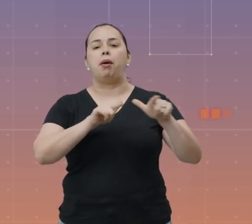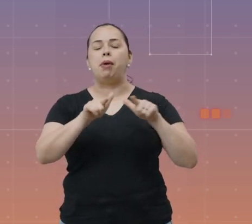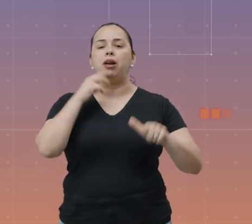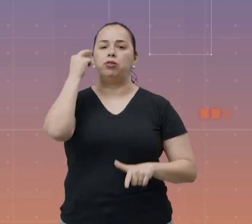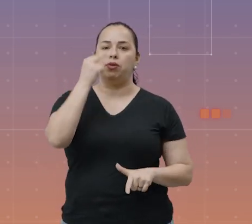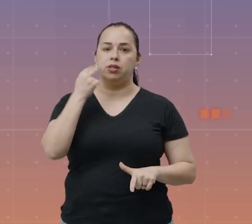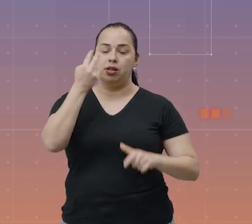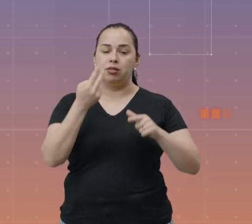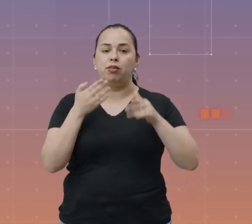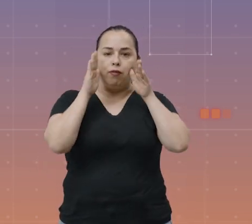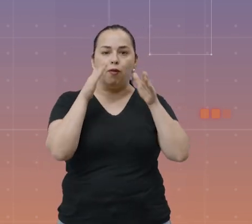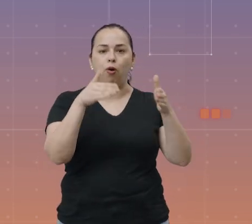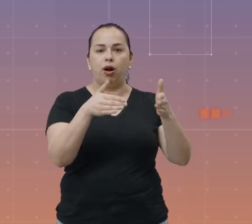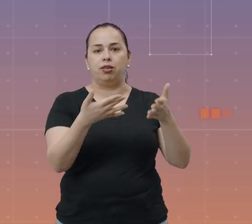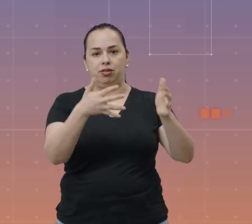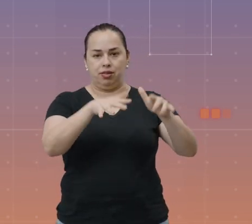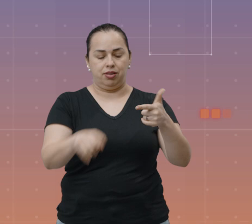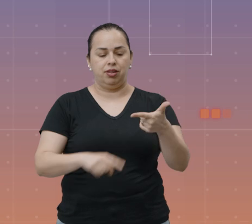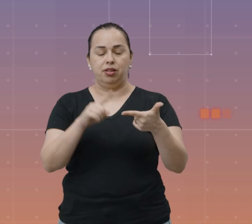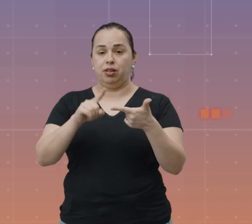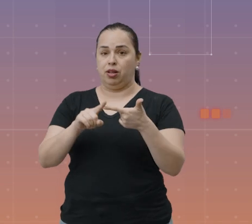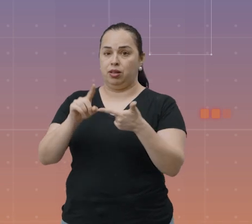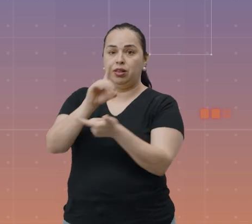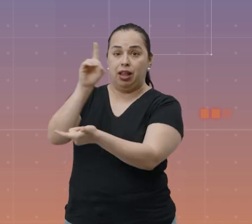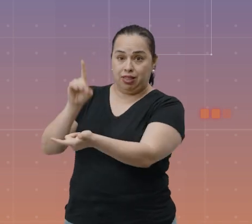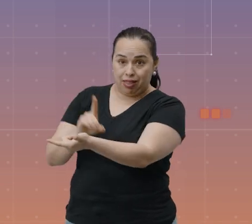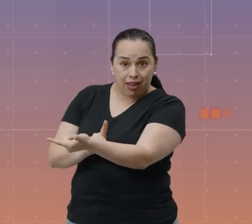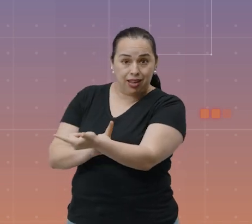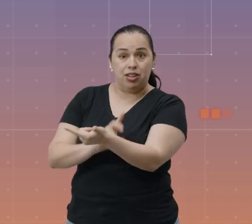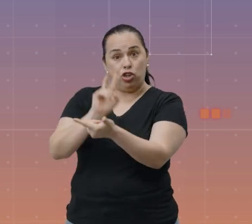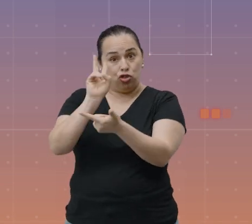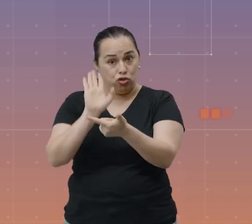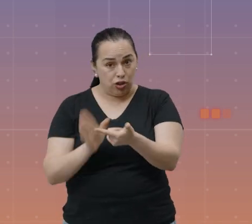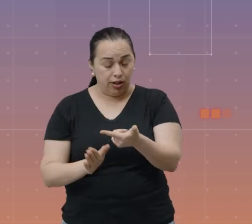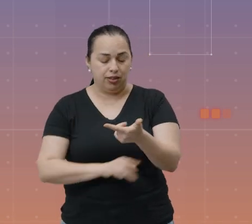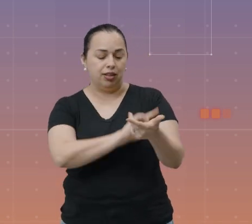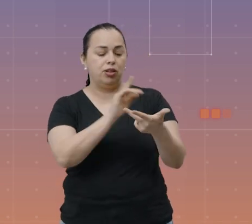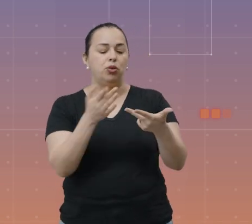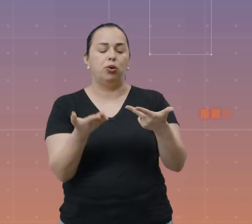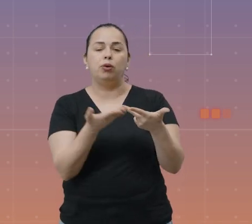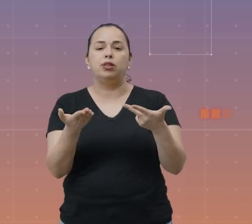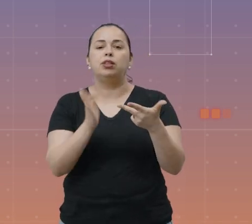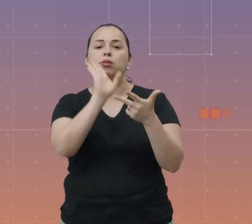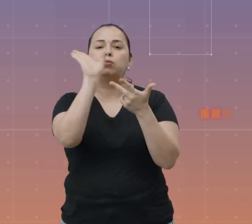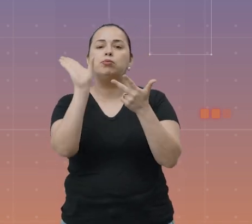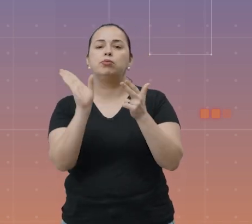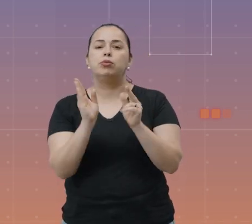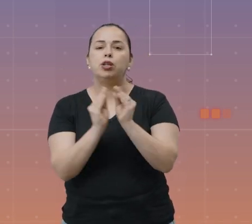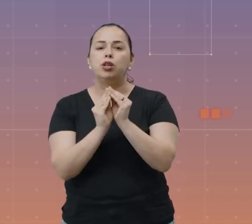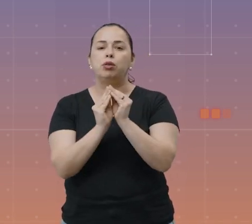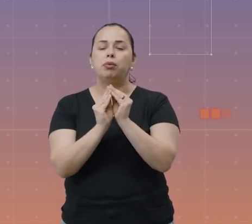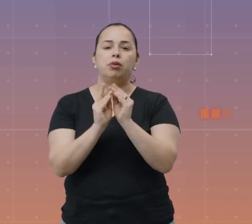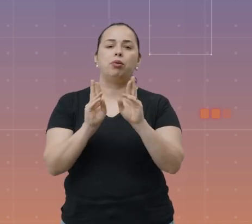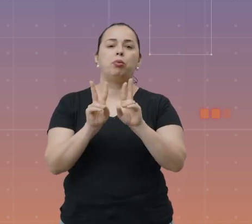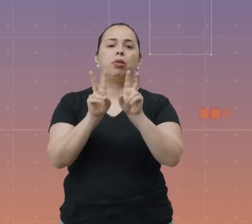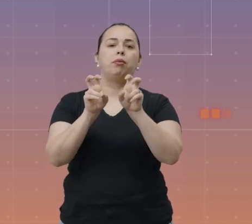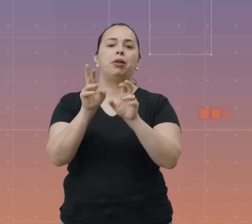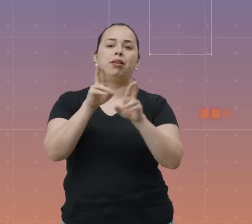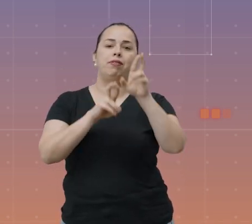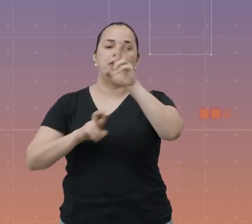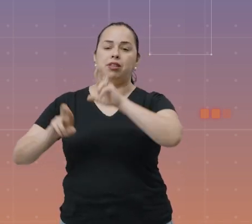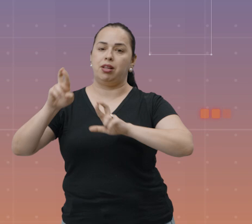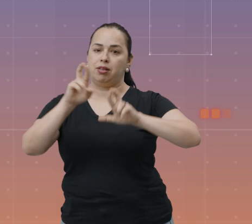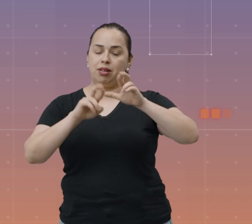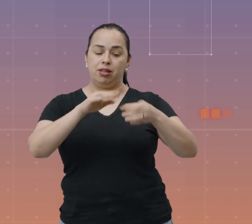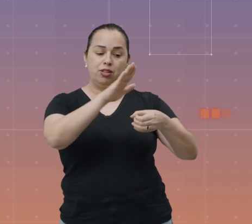da Câmara pela inclusão no combate à dengue e hoje iremos fazer um balanço para mostrar como foi a fiscalização